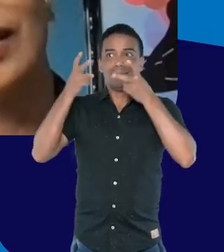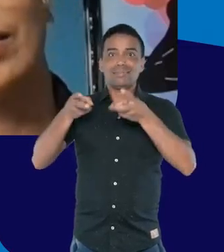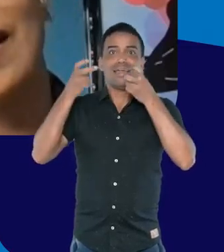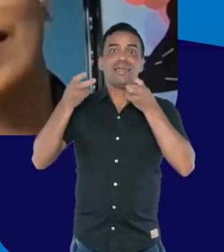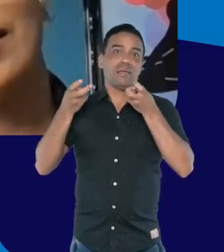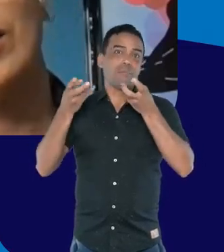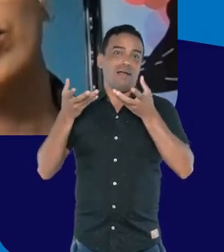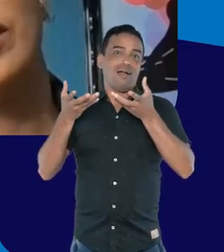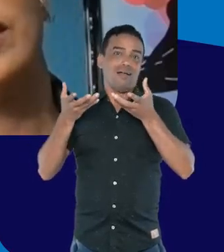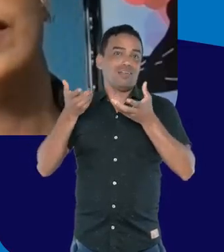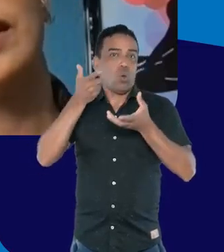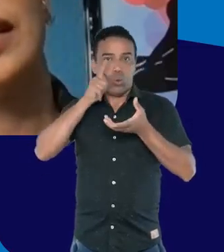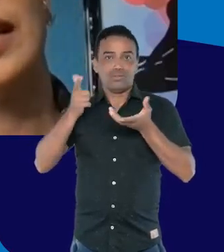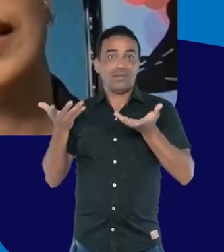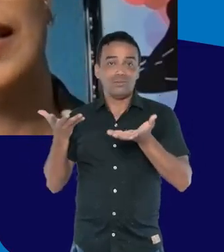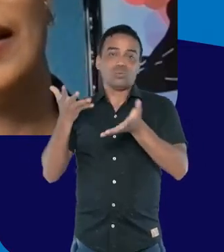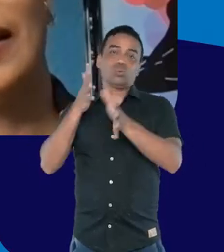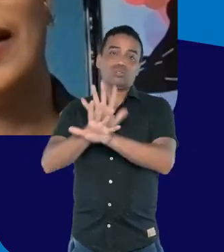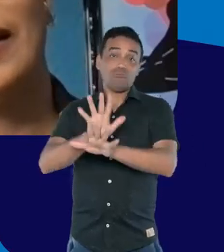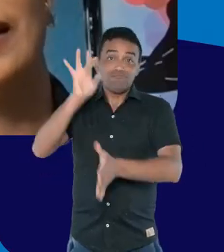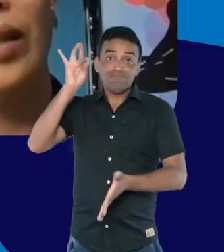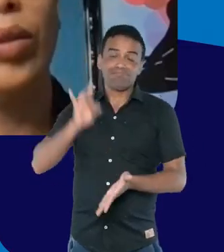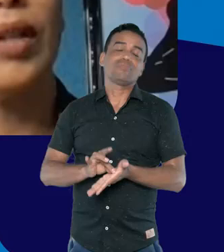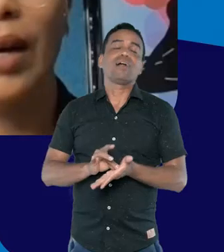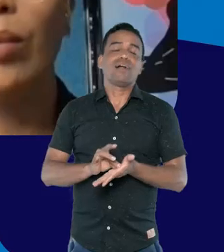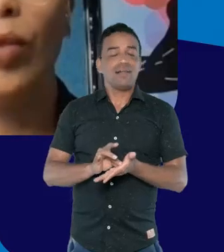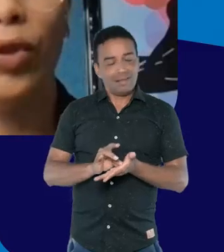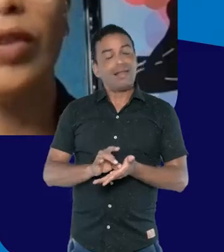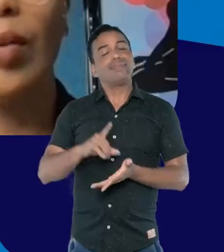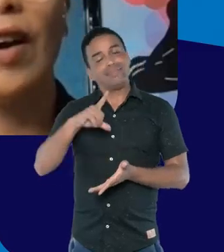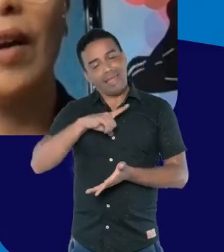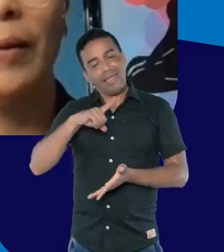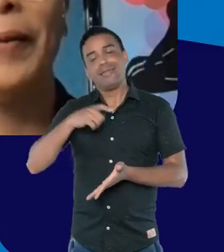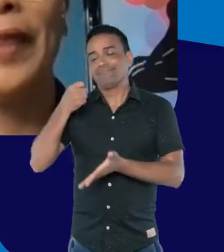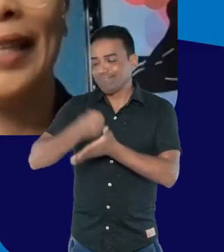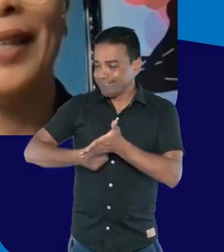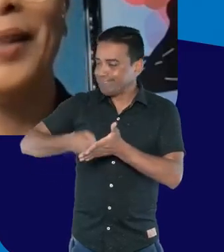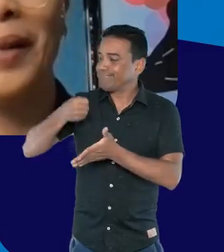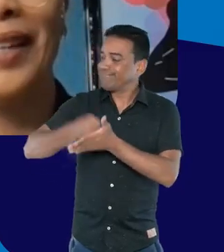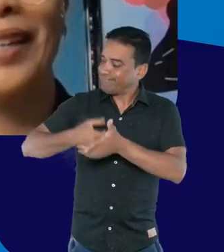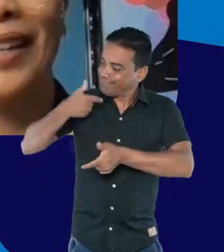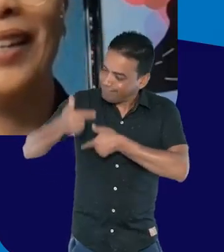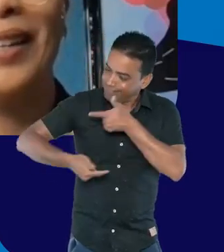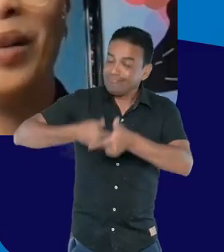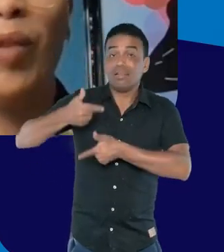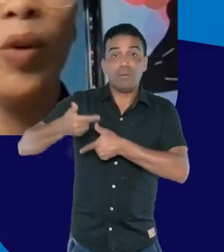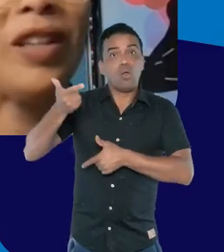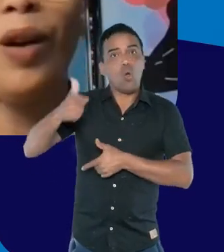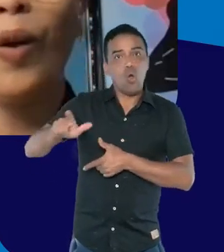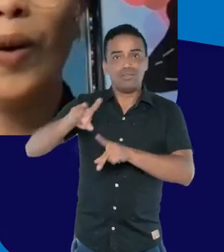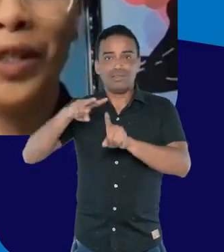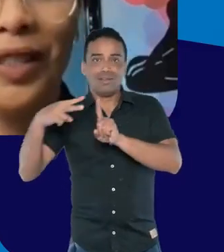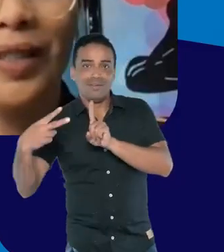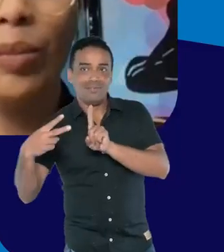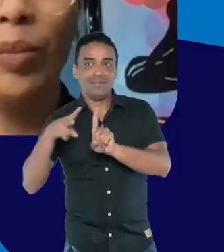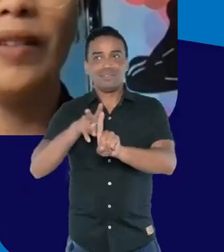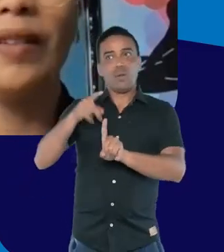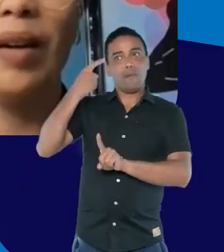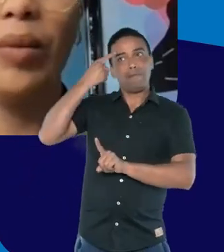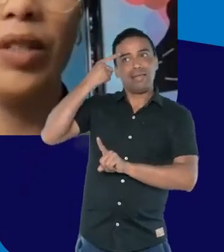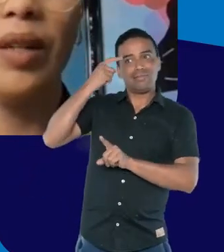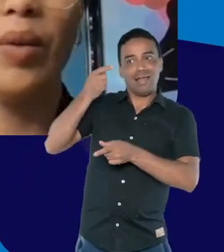uma liderança mais inclusiva, e isso dá muito trabalho, né, isso requer uma outra lógica